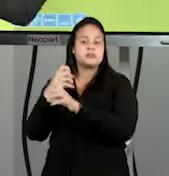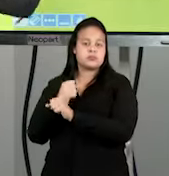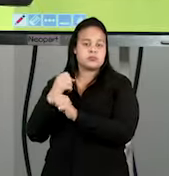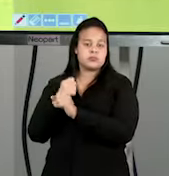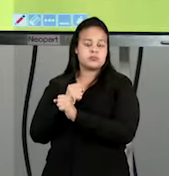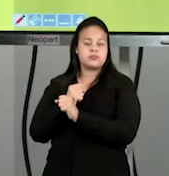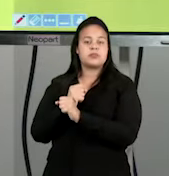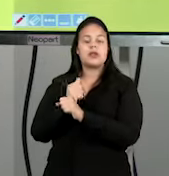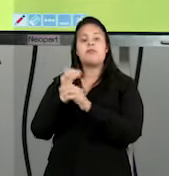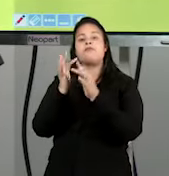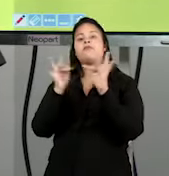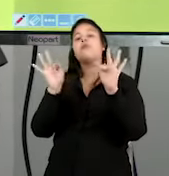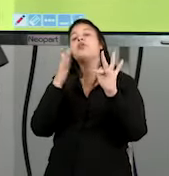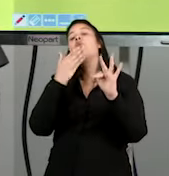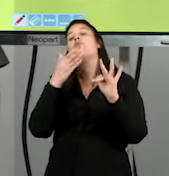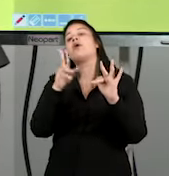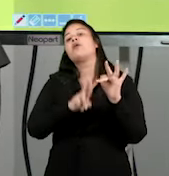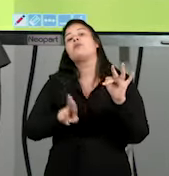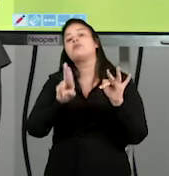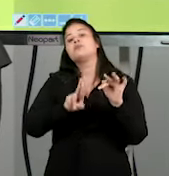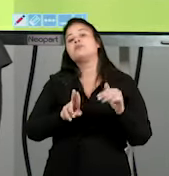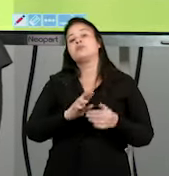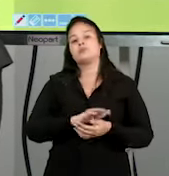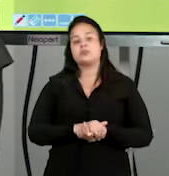a fórmula